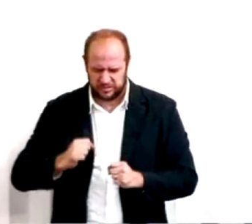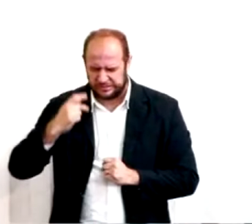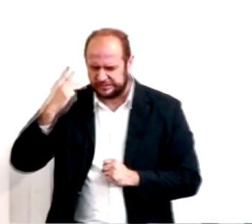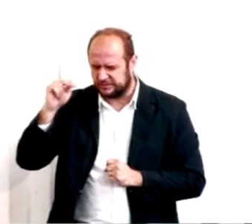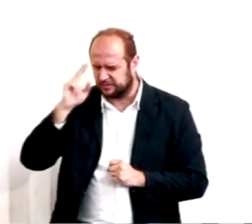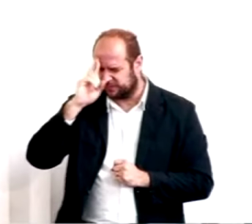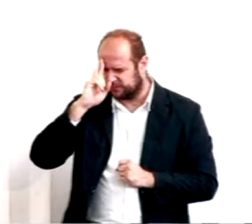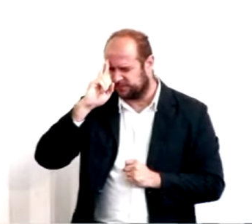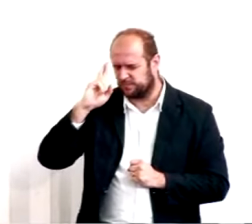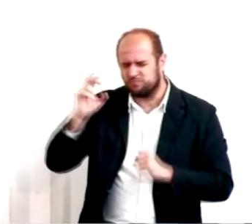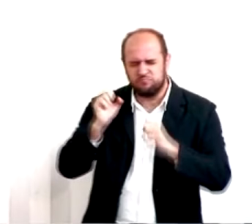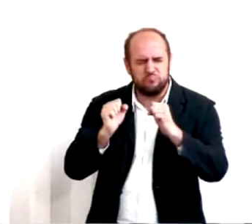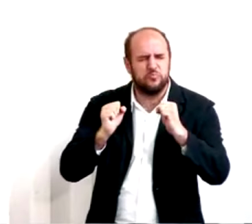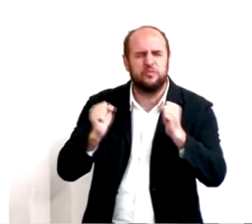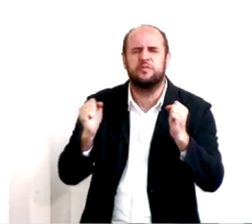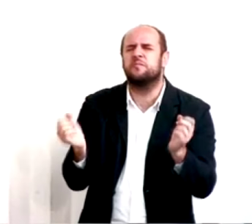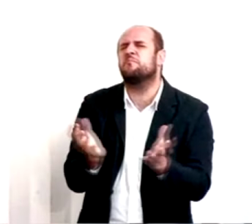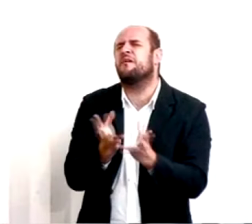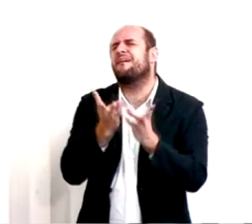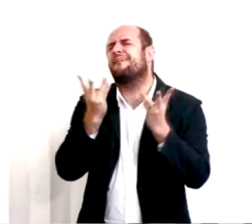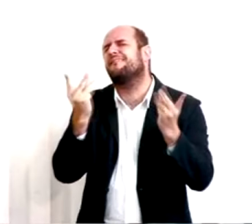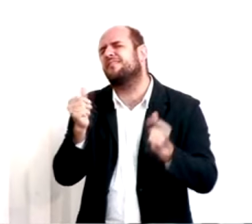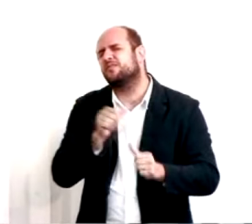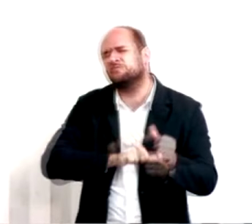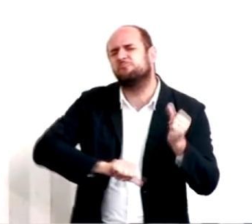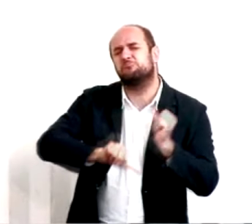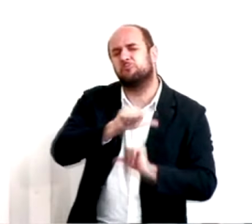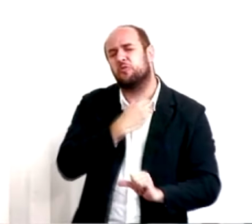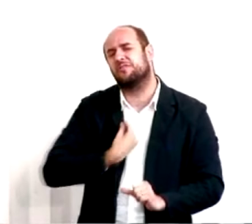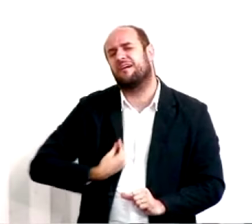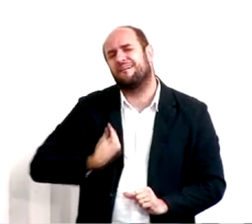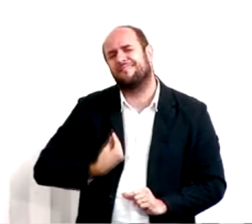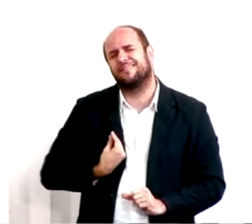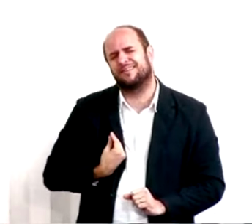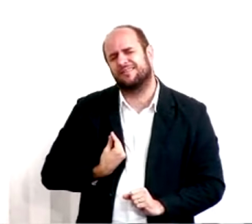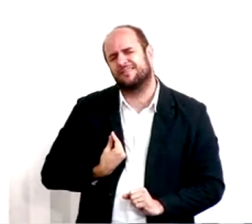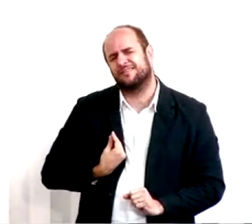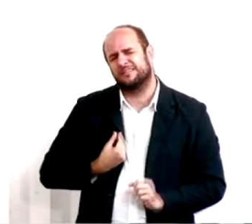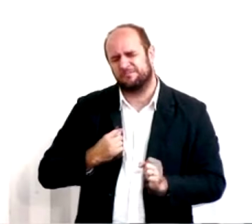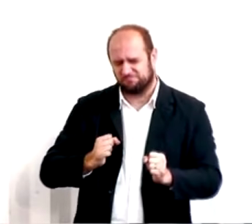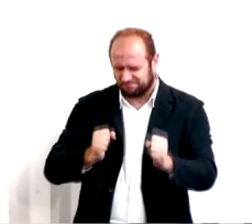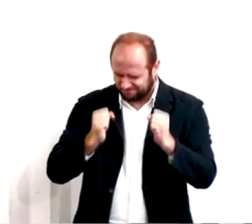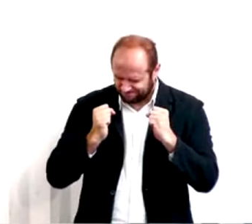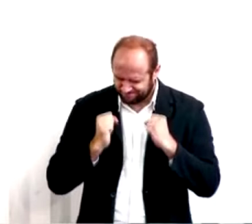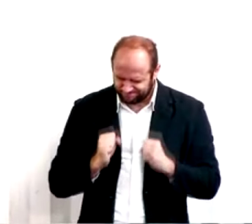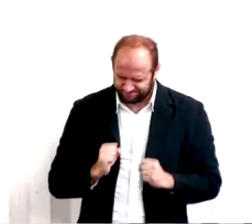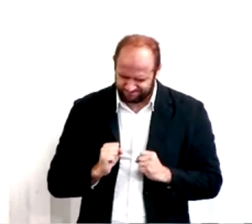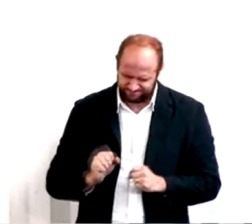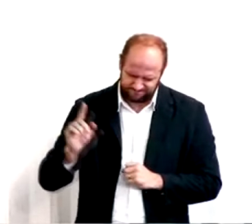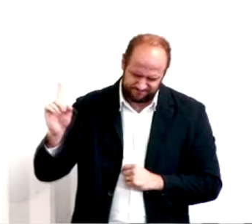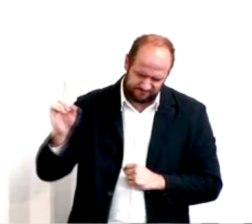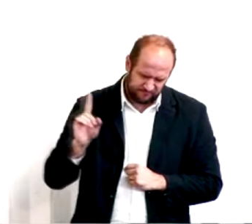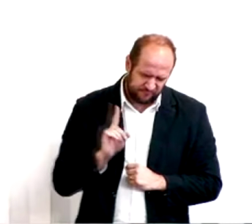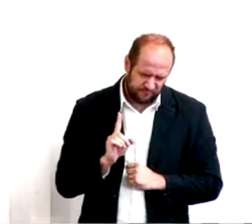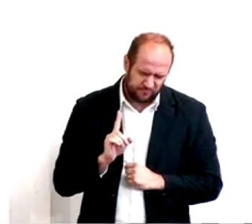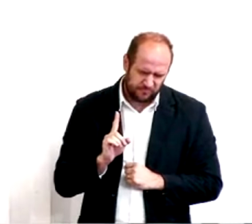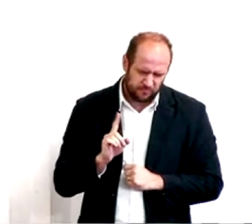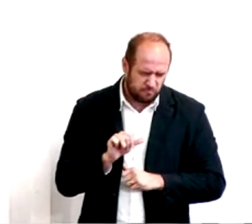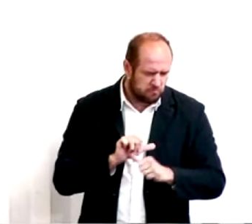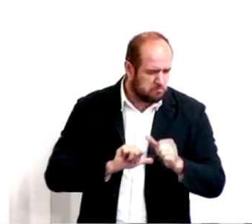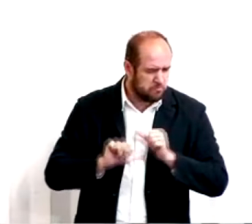vida senhor que poder é esse que tem mudado a nossa vida que poder é esse que tem despersonalizado o nosso ego que